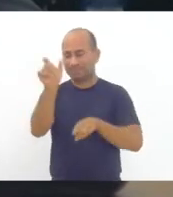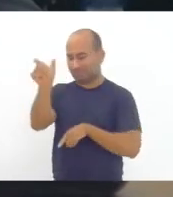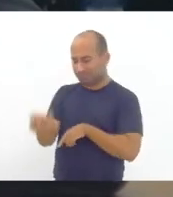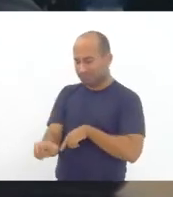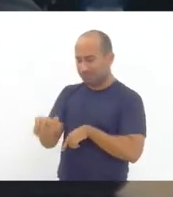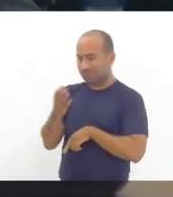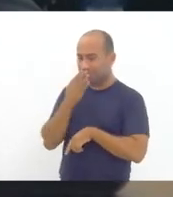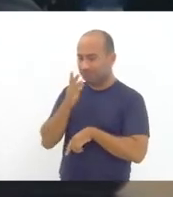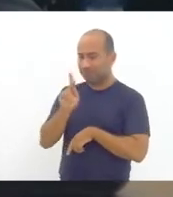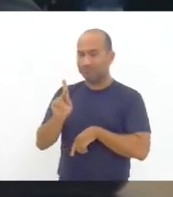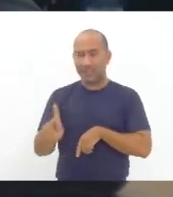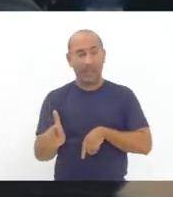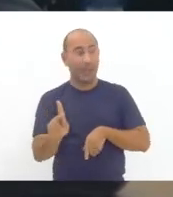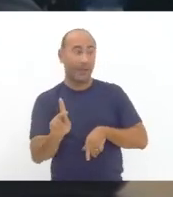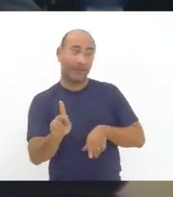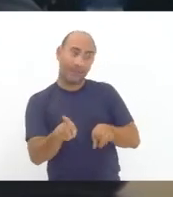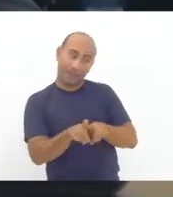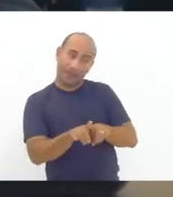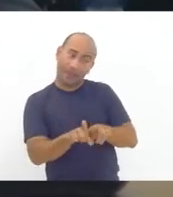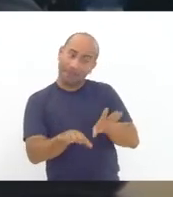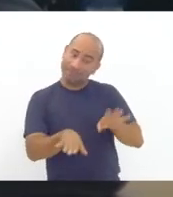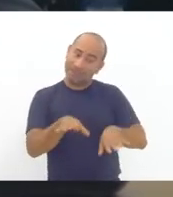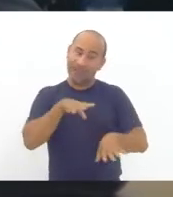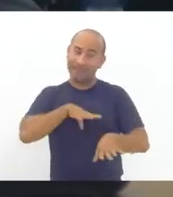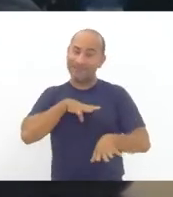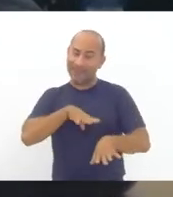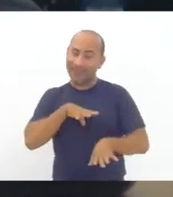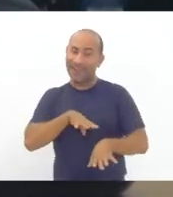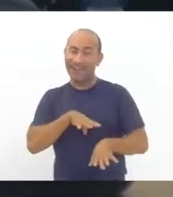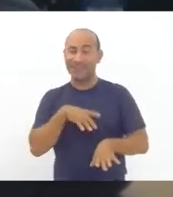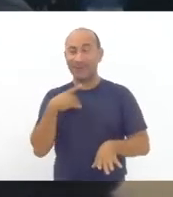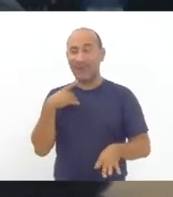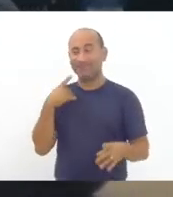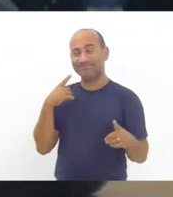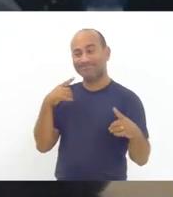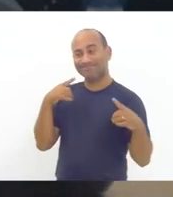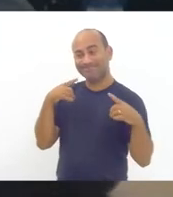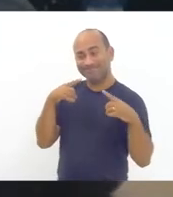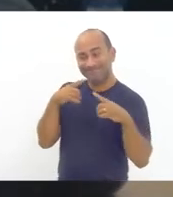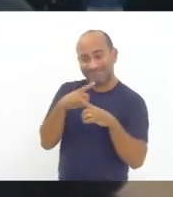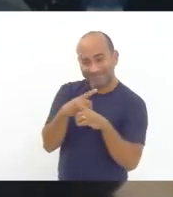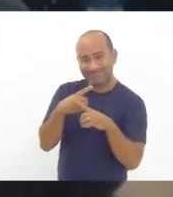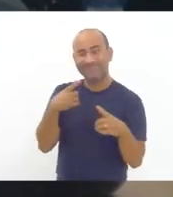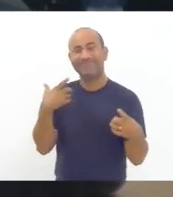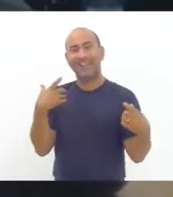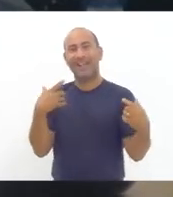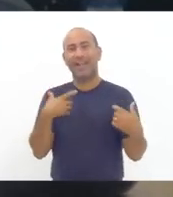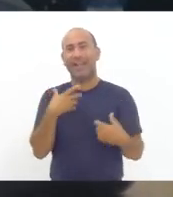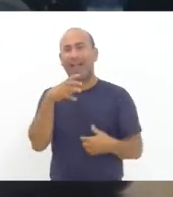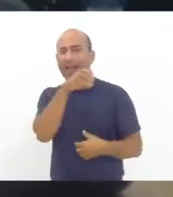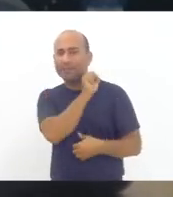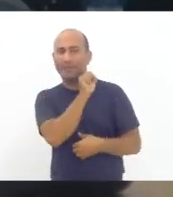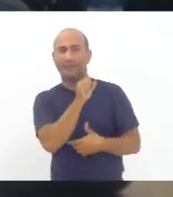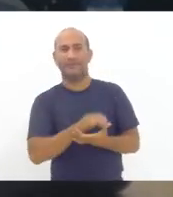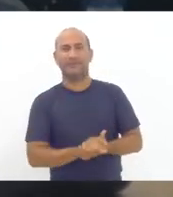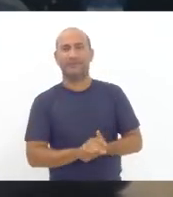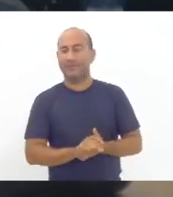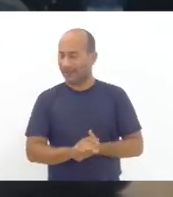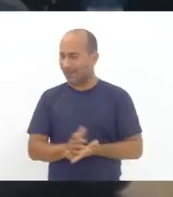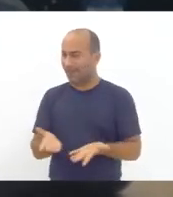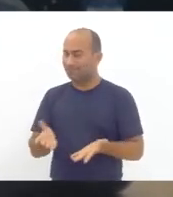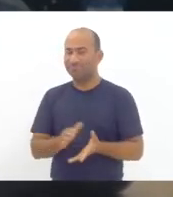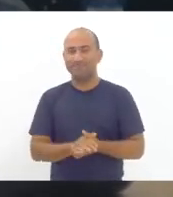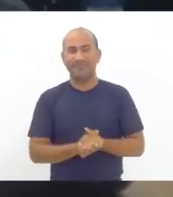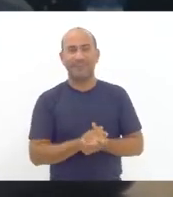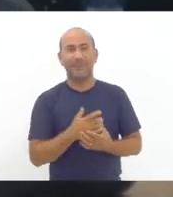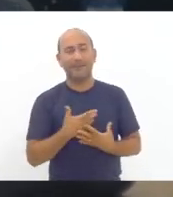e talvez até pelo Vasco também a gente se aproximou né de uma forma muito rápida Acho que